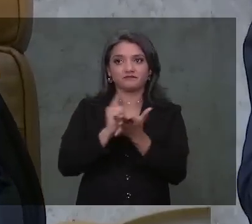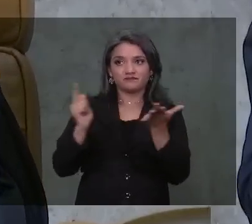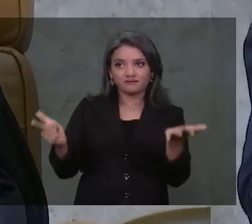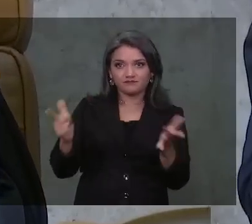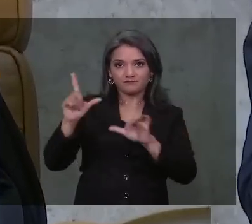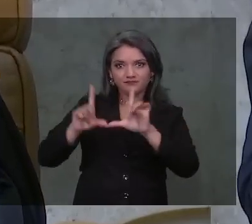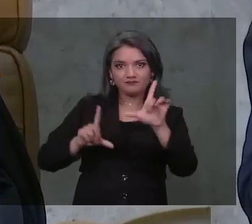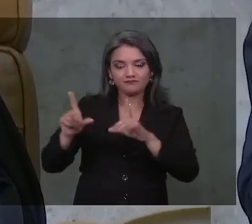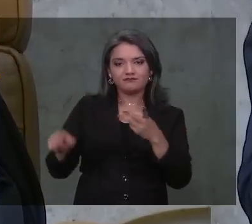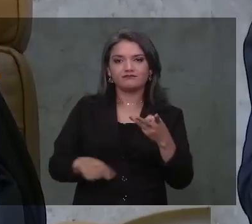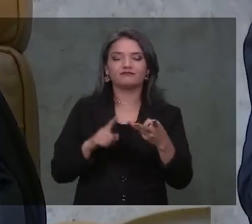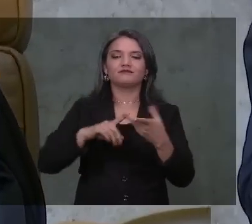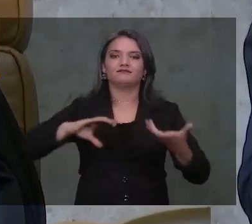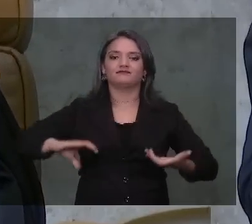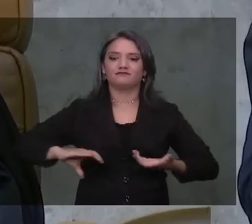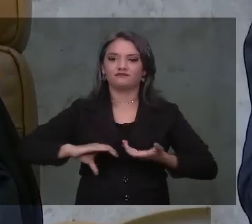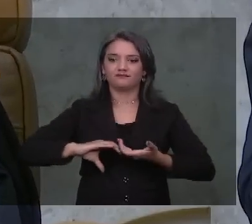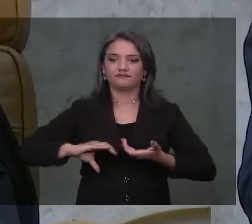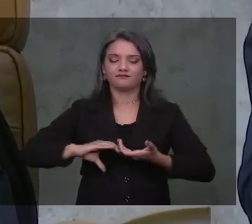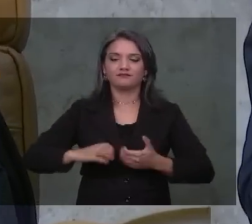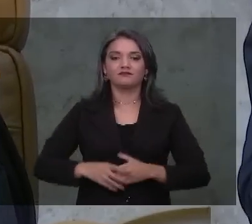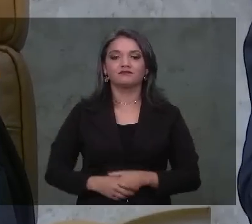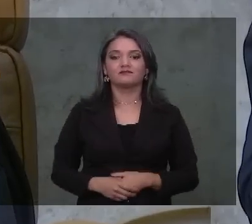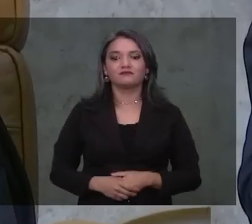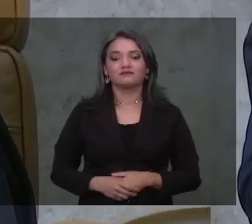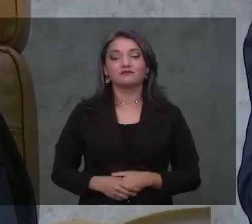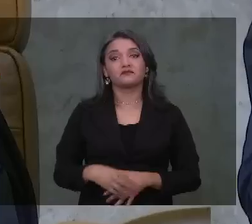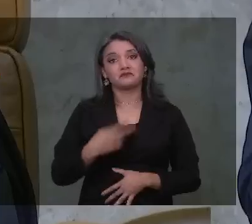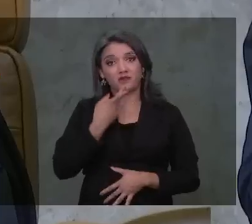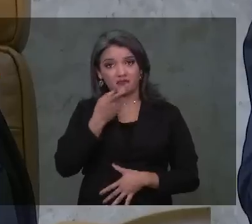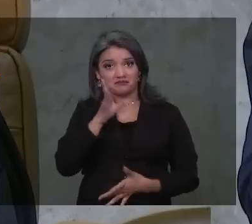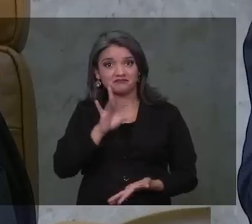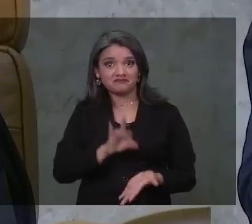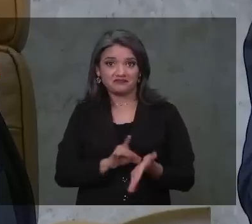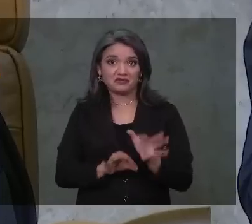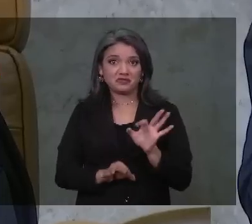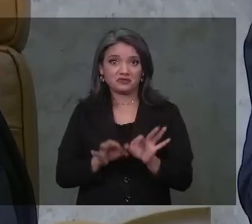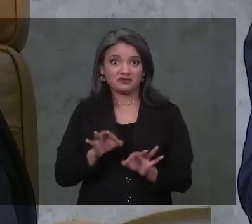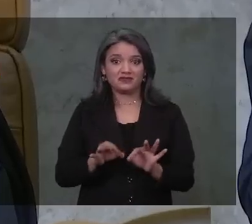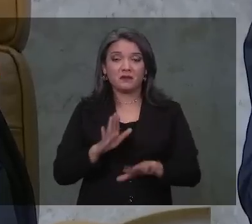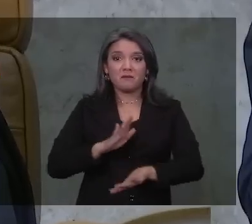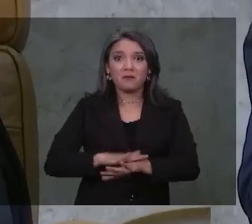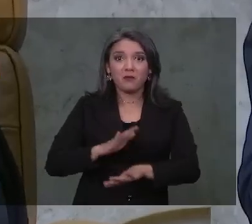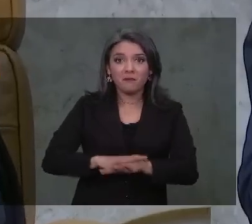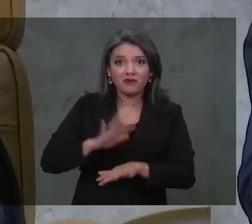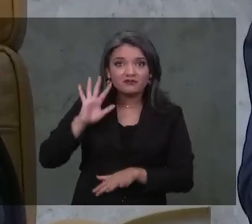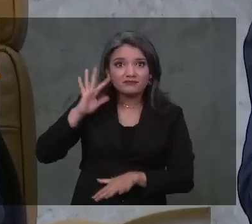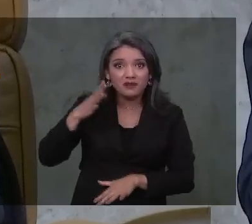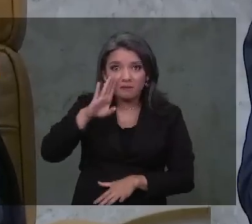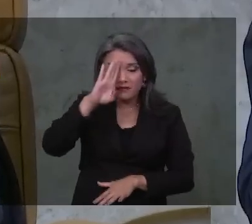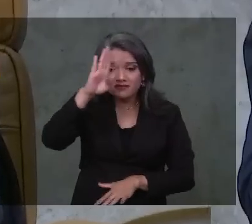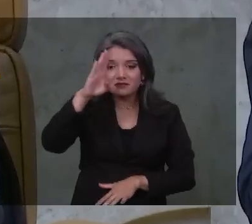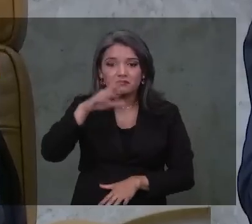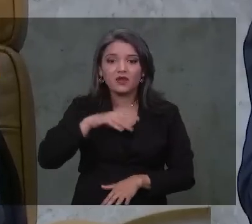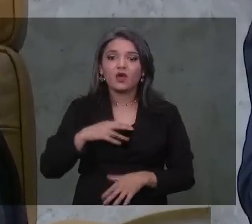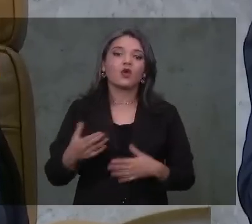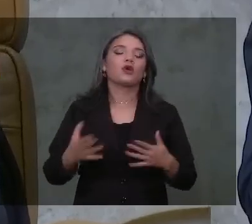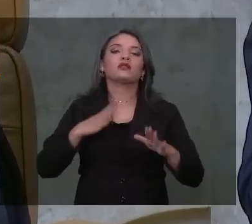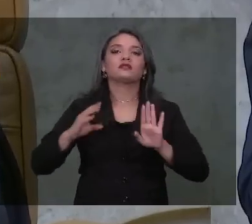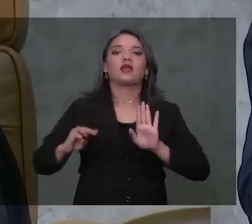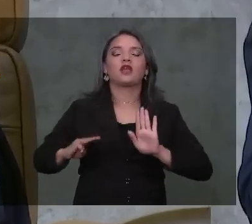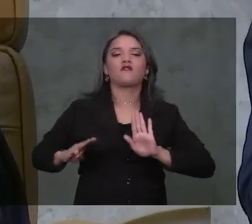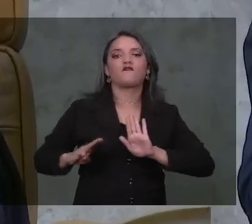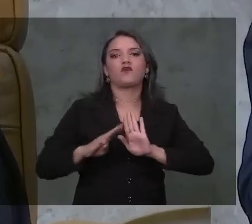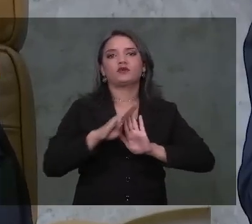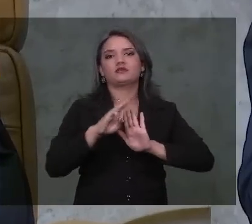do Congresso Nacional. E justiça seja feita. Na hora decisiva, as Forças Armadas não sucumbiram